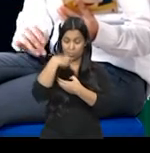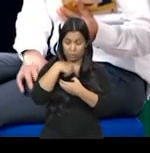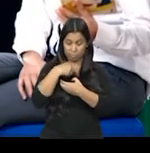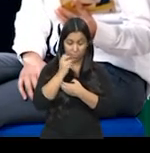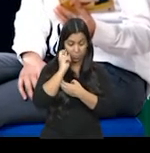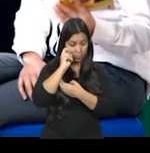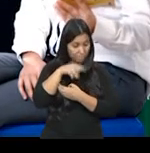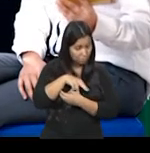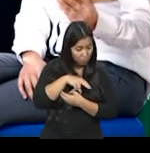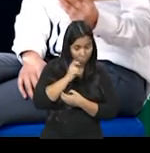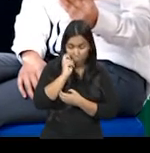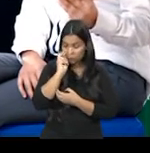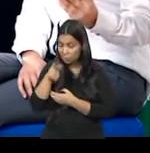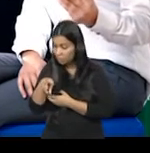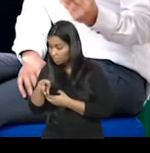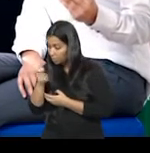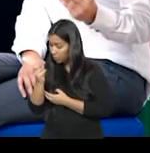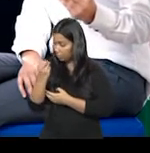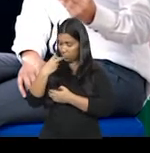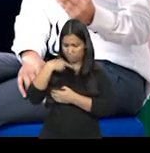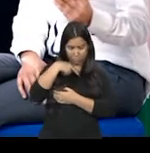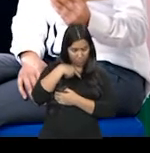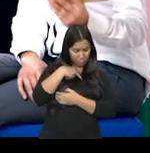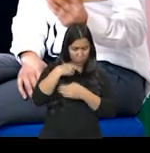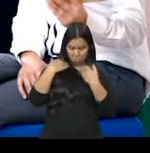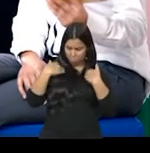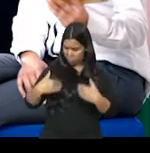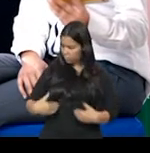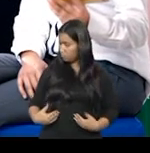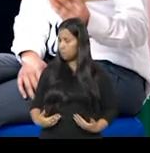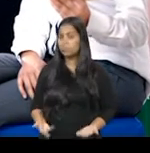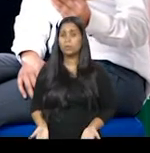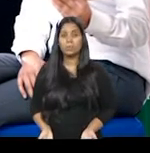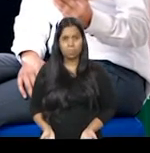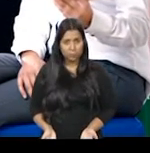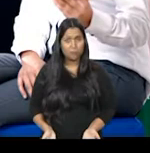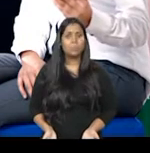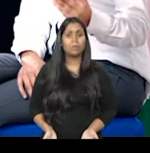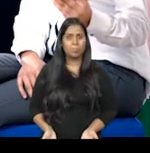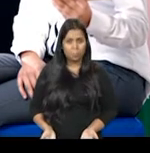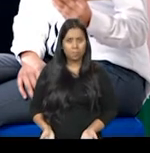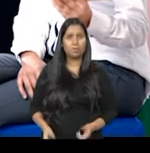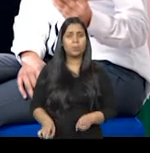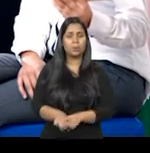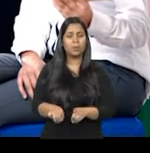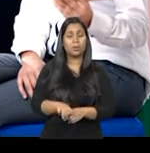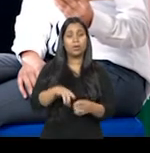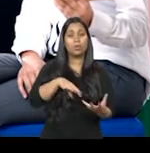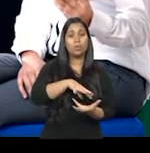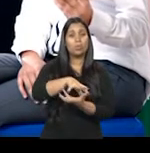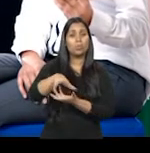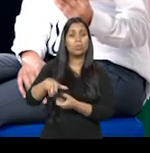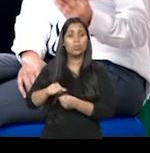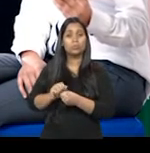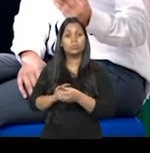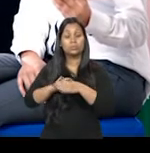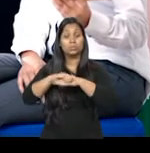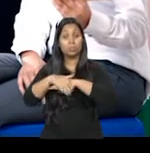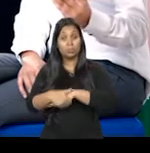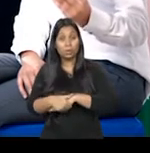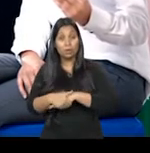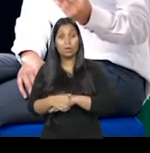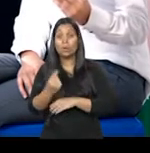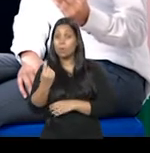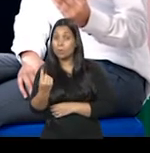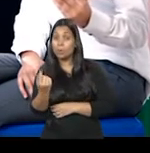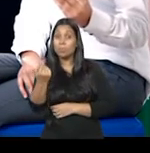de minha fria altura de gente, olho a derrocada de um mundo. Amanhece,